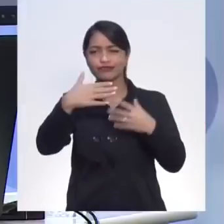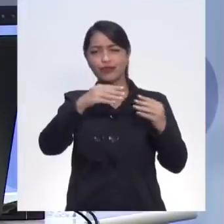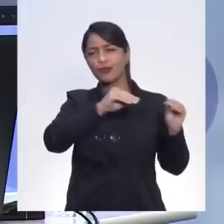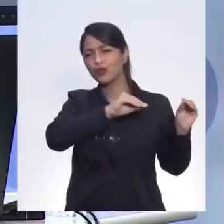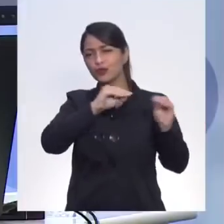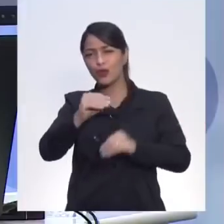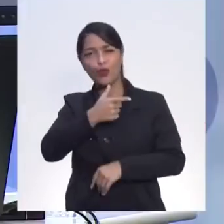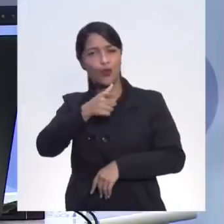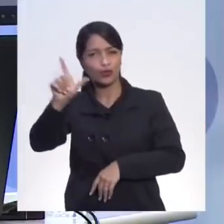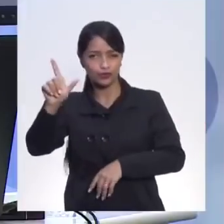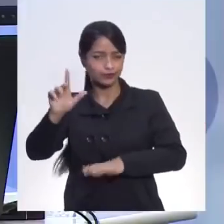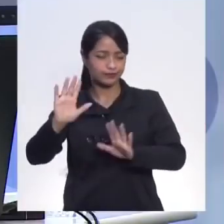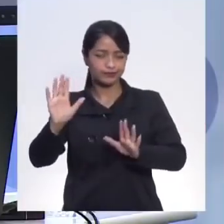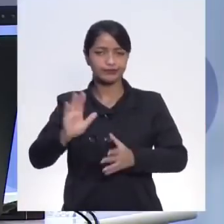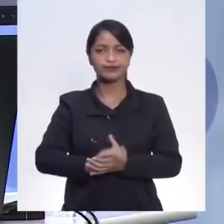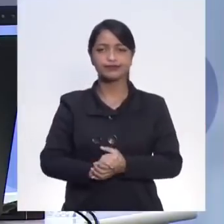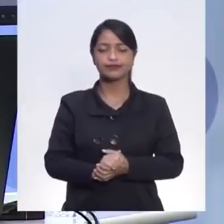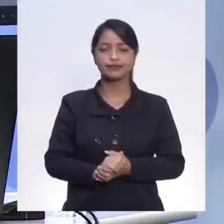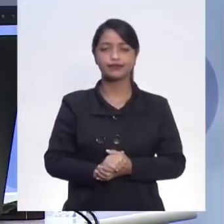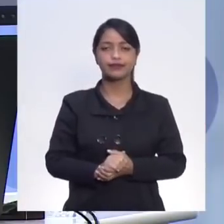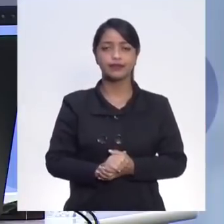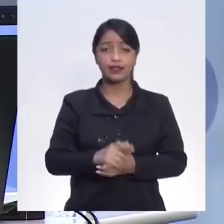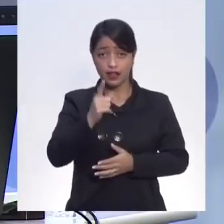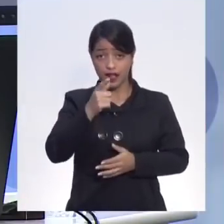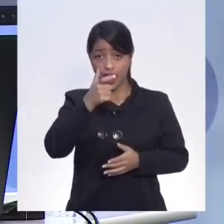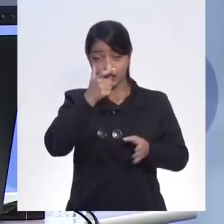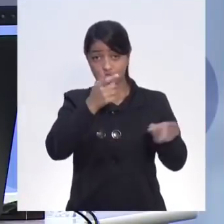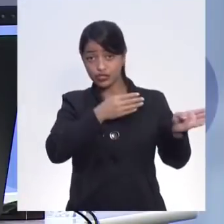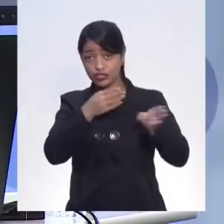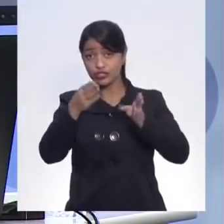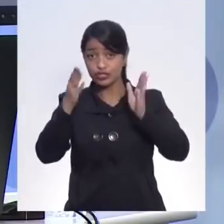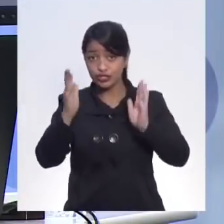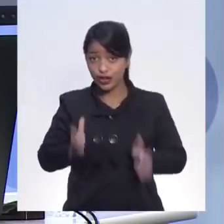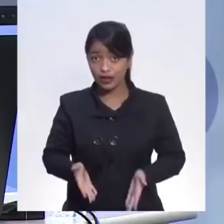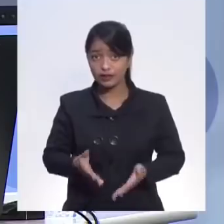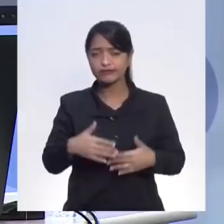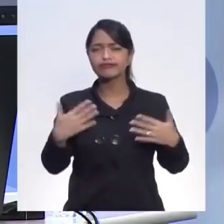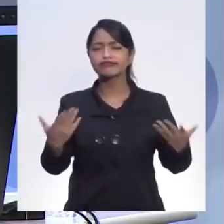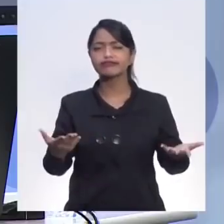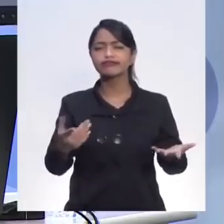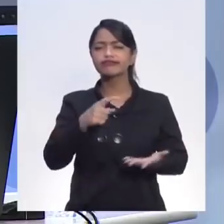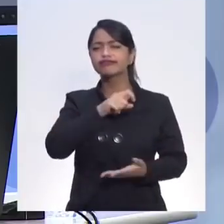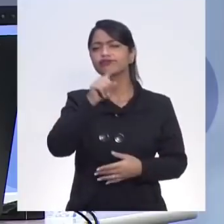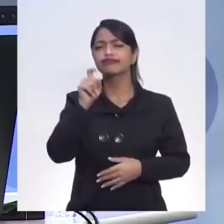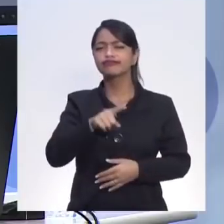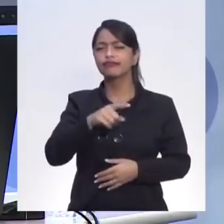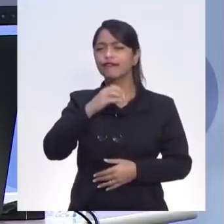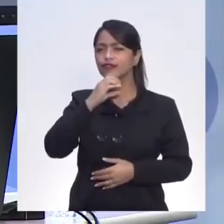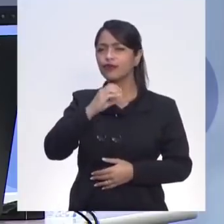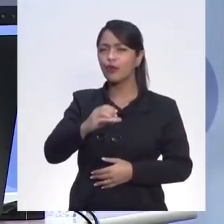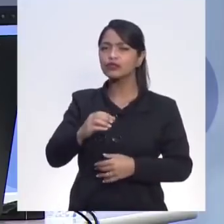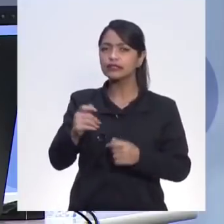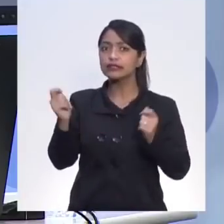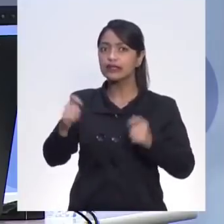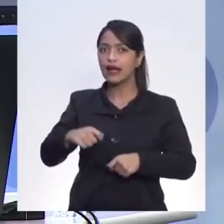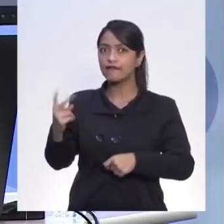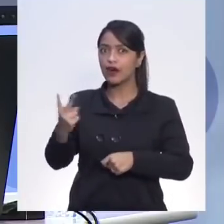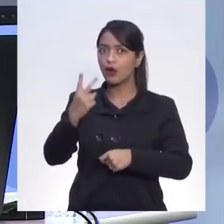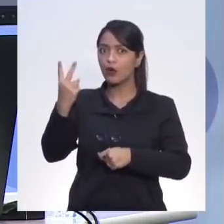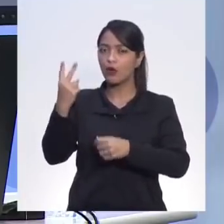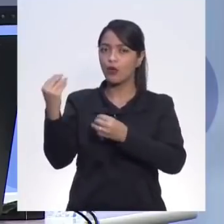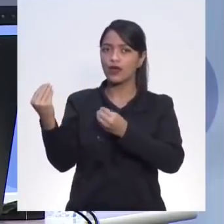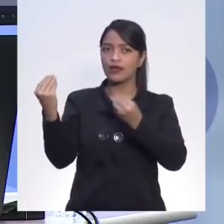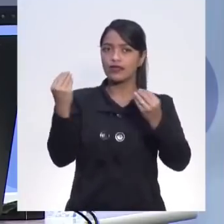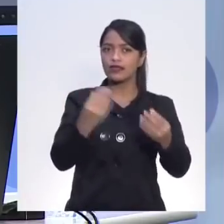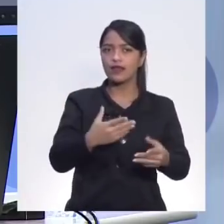Com uma releitura, enfim. Mas se você já assistiu, por que será que Visconde poderia ser uma boa dádiva? Algo